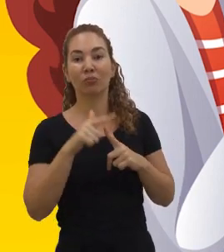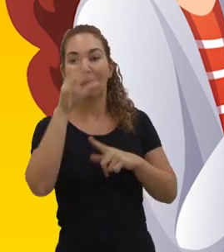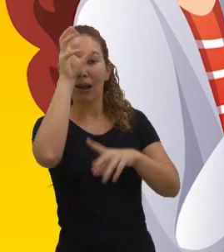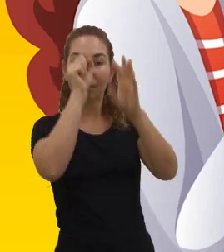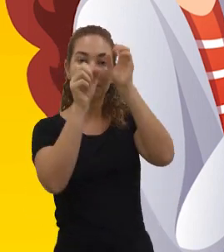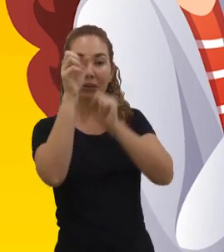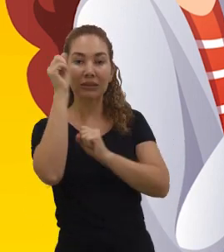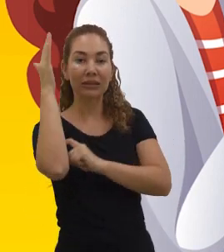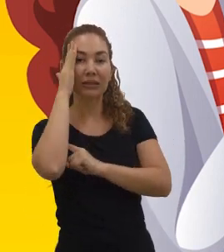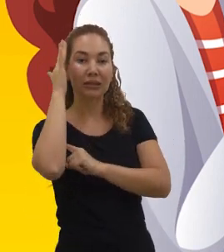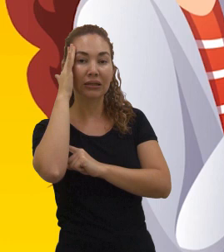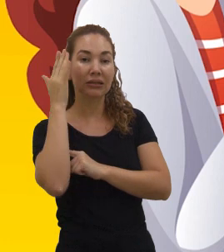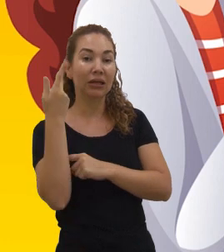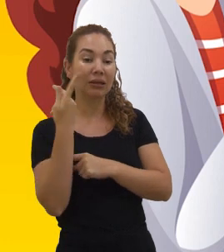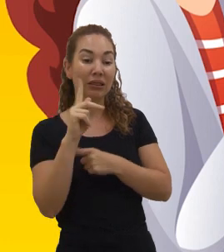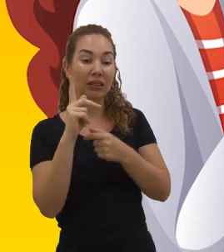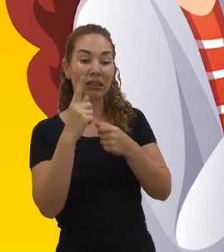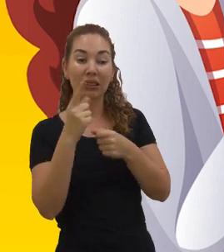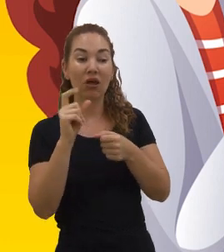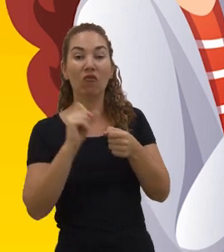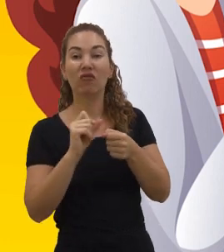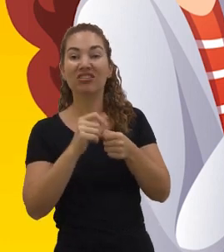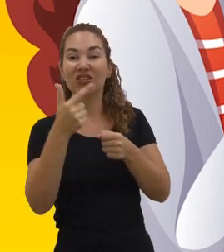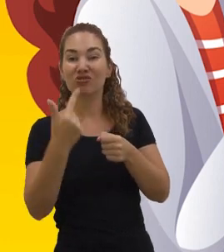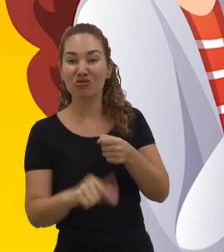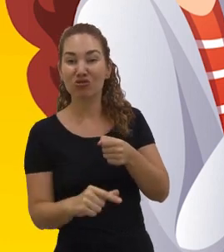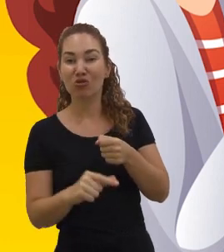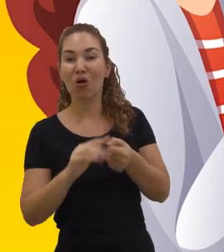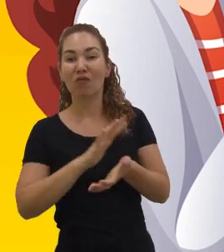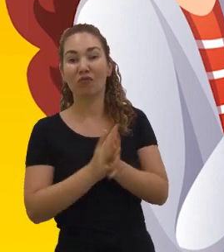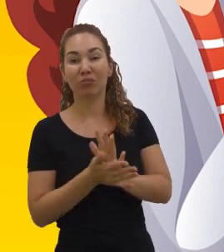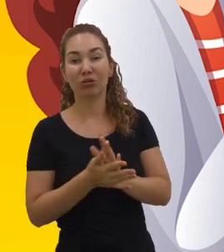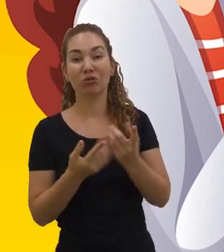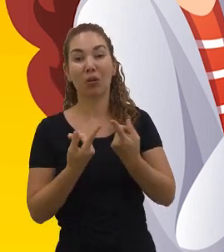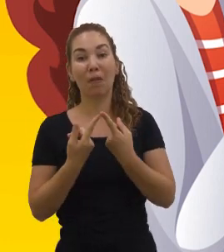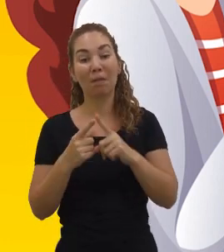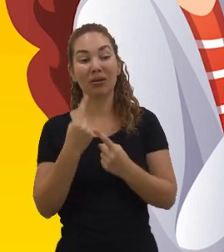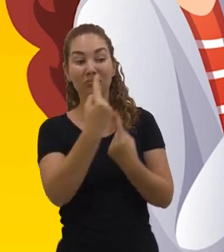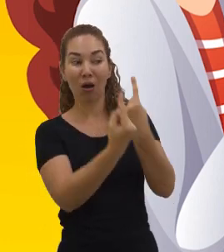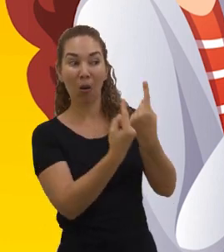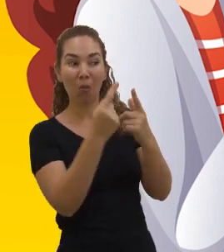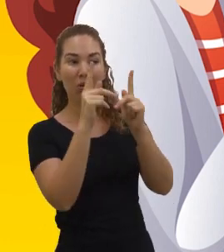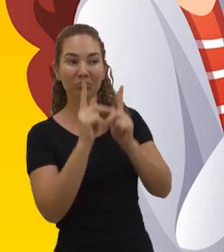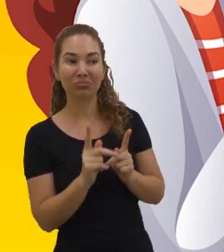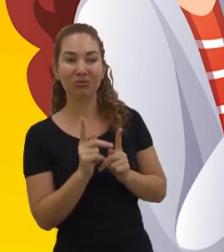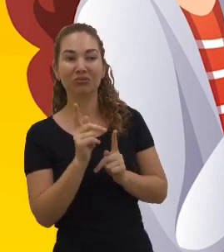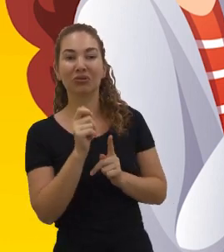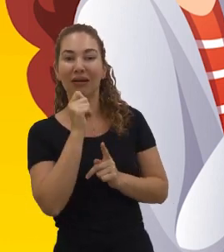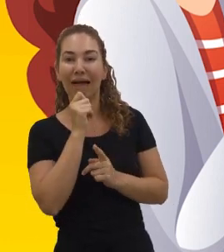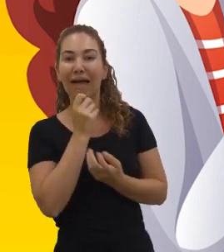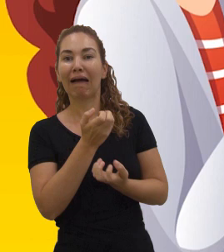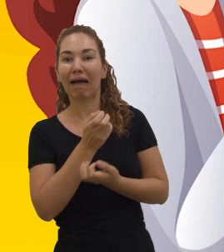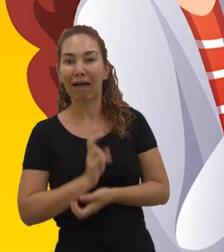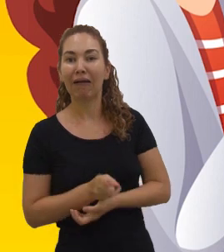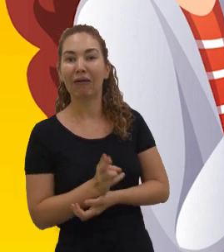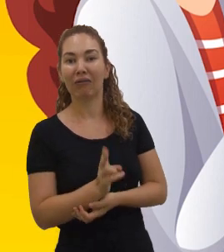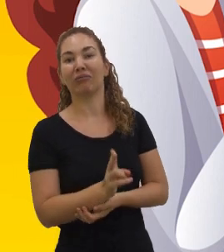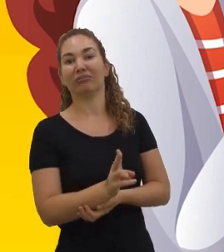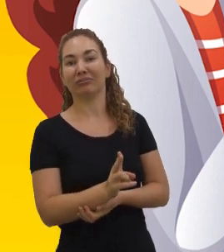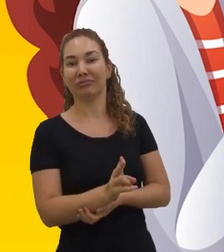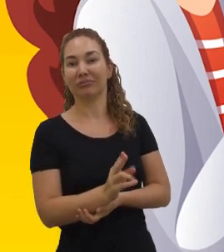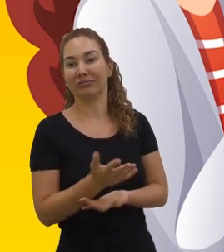aprender, entender e não reproduzir novamente esses preconceitos, né? Mas algumas insistem em continuar nessa ignorância,